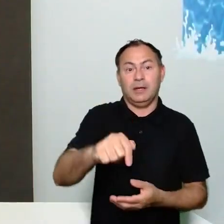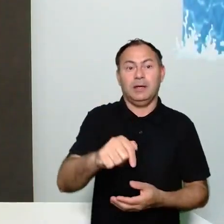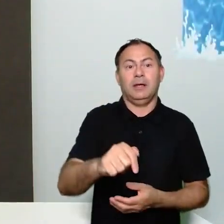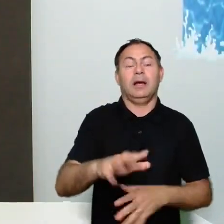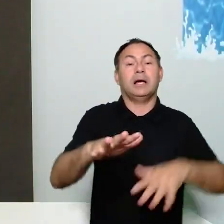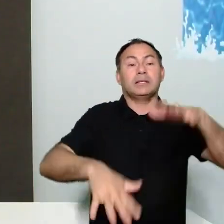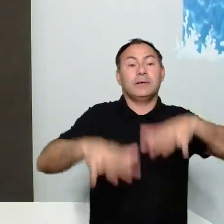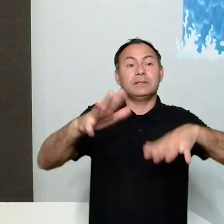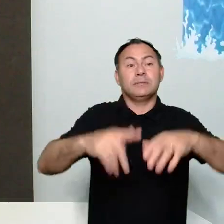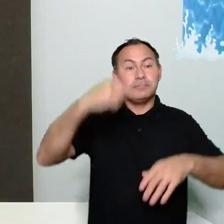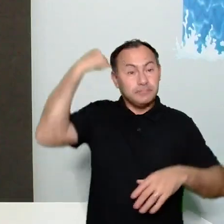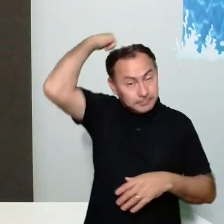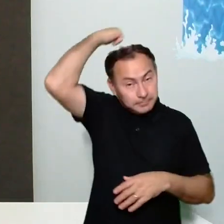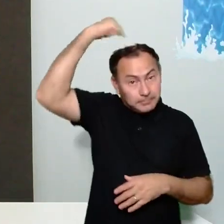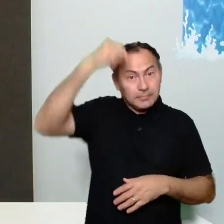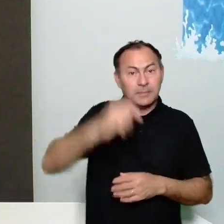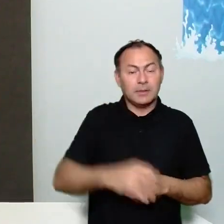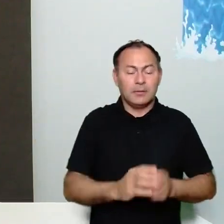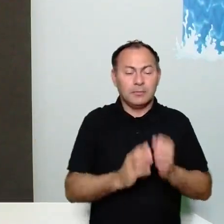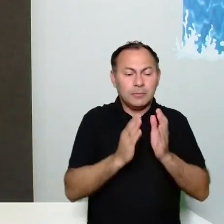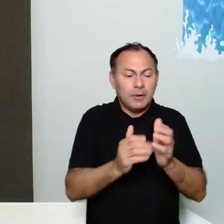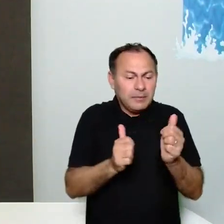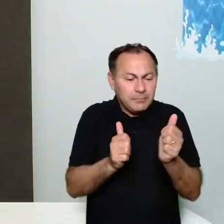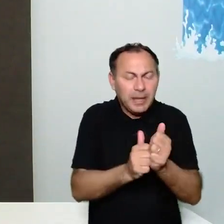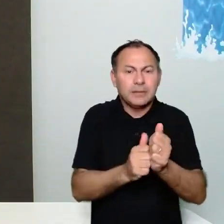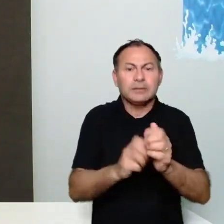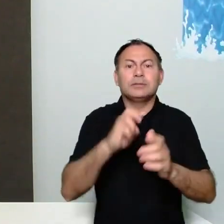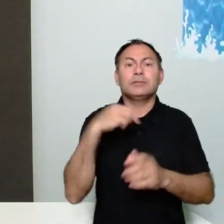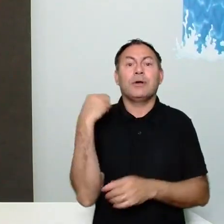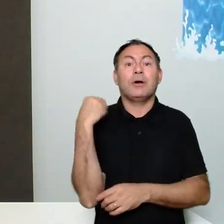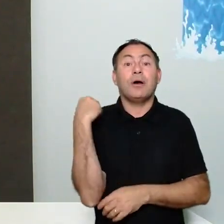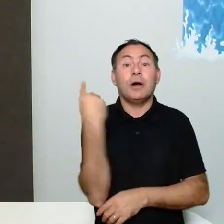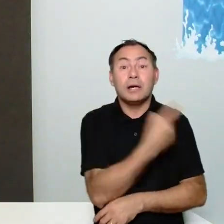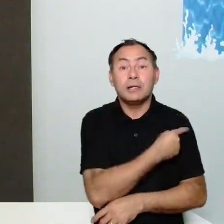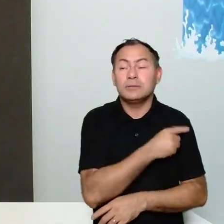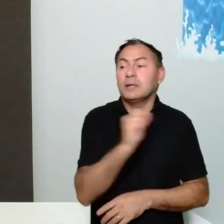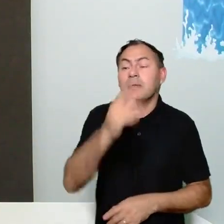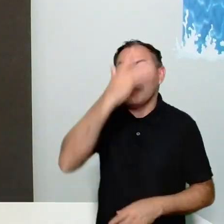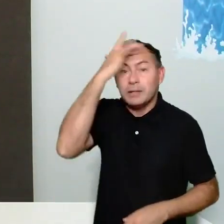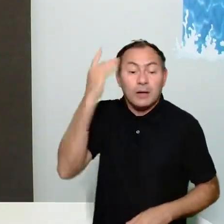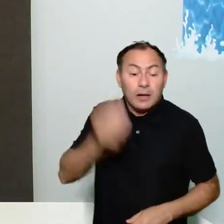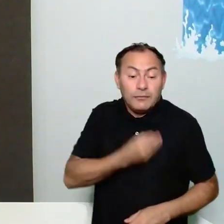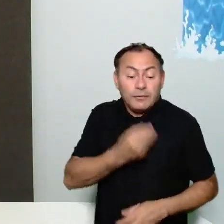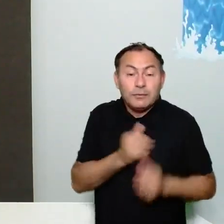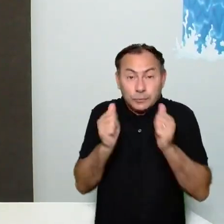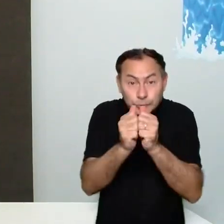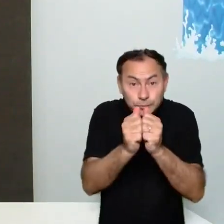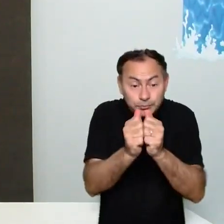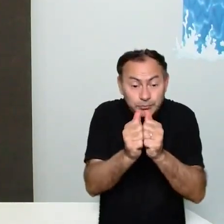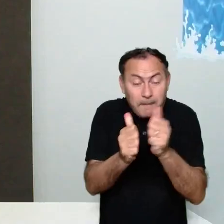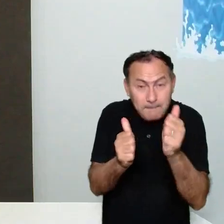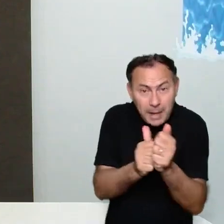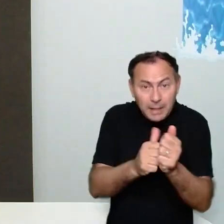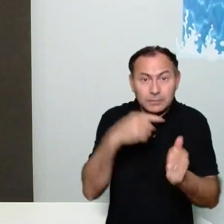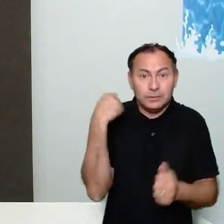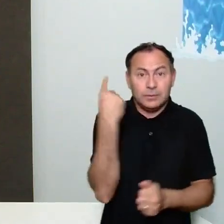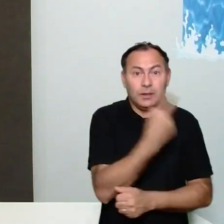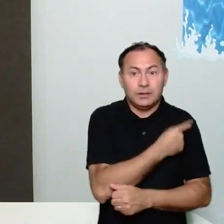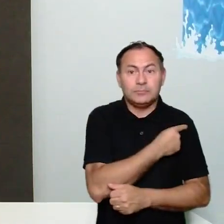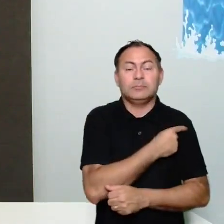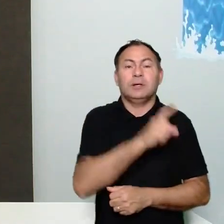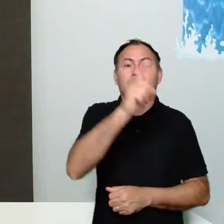Esta é muitas vezes a santidade ao pé da porta, daqueles que vivem perto de nós